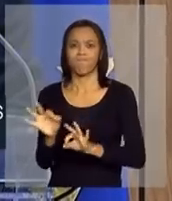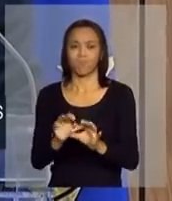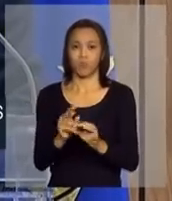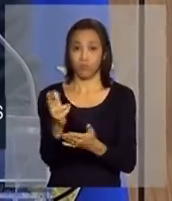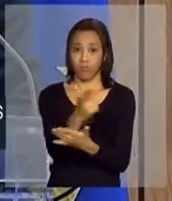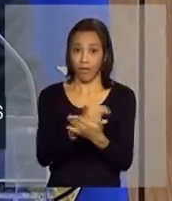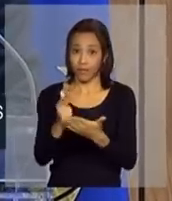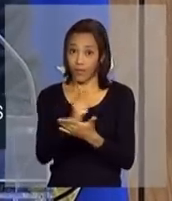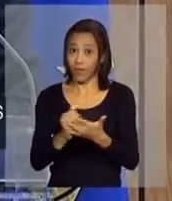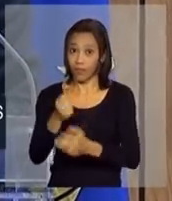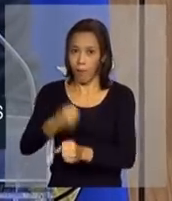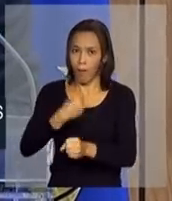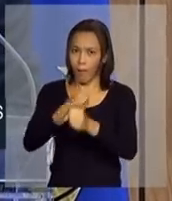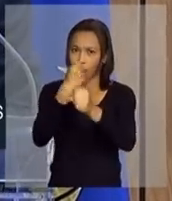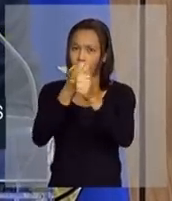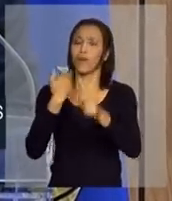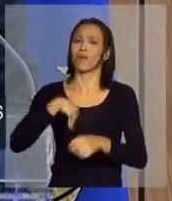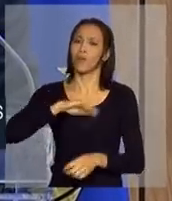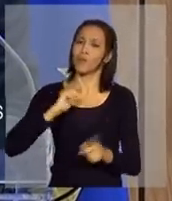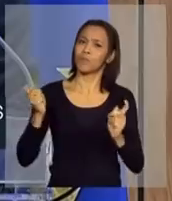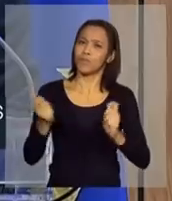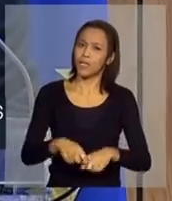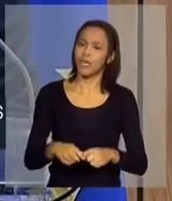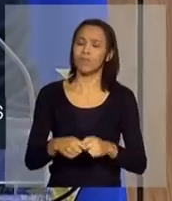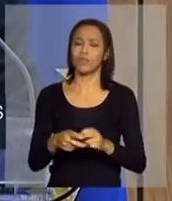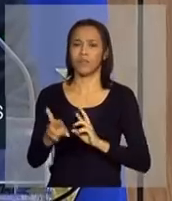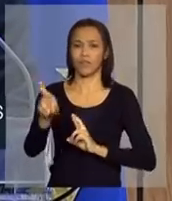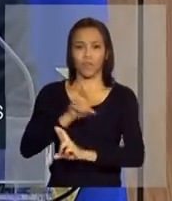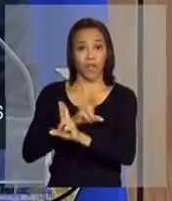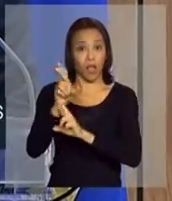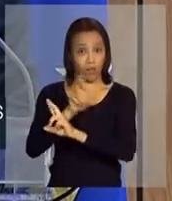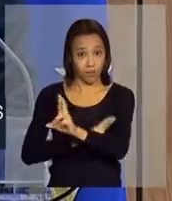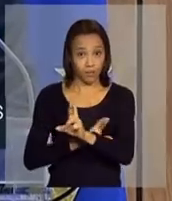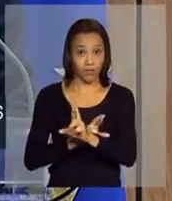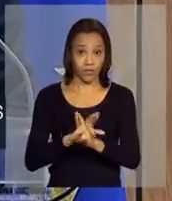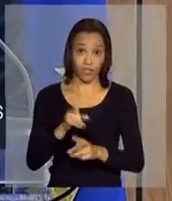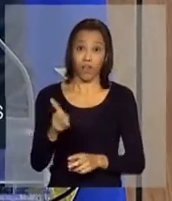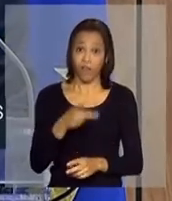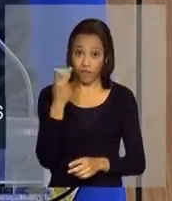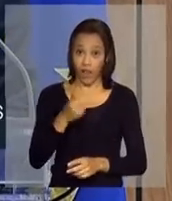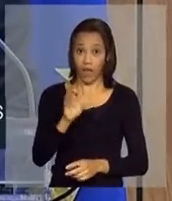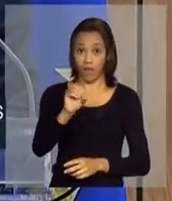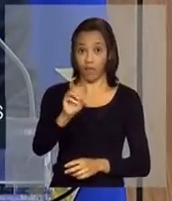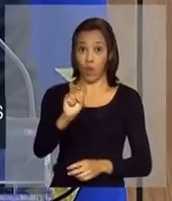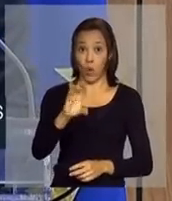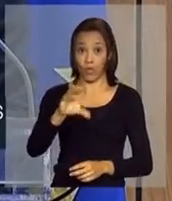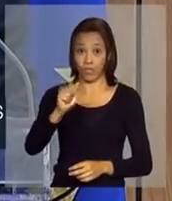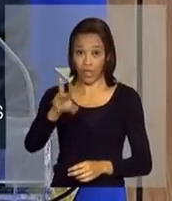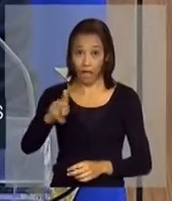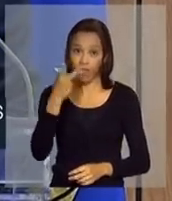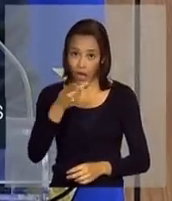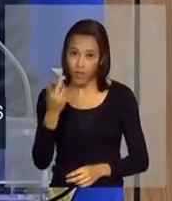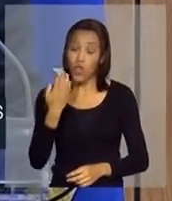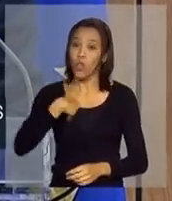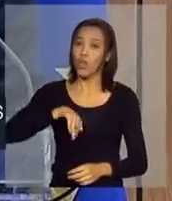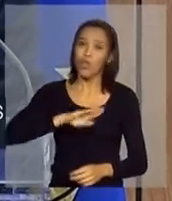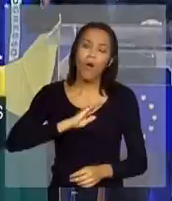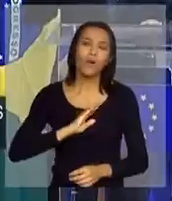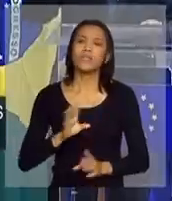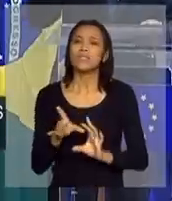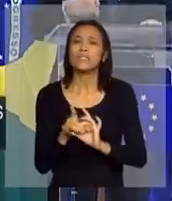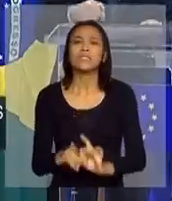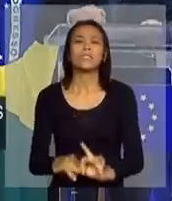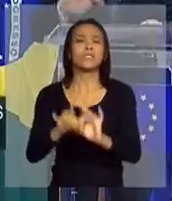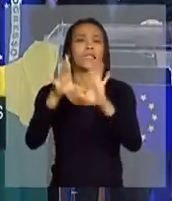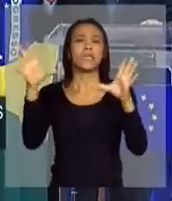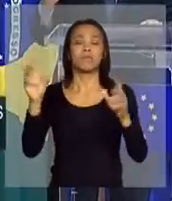uma coisa que também podemos aplicar às nossas relações bilaterais. Dizia Oscar Niemeyer: nós estamos livres para